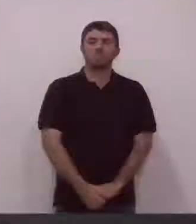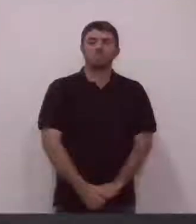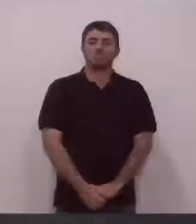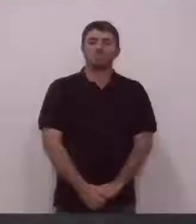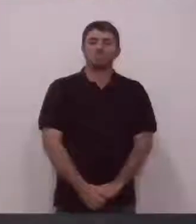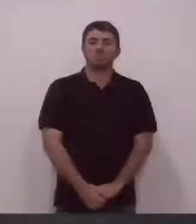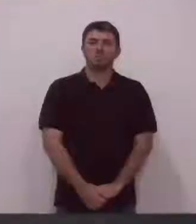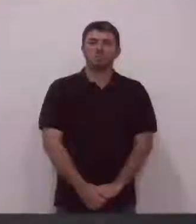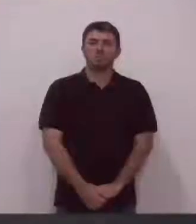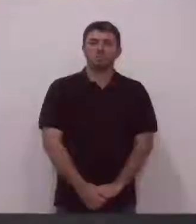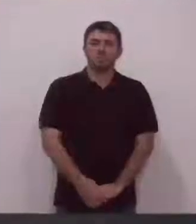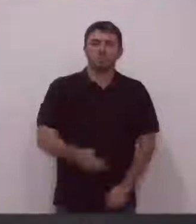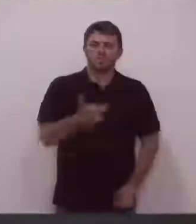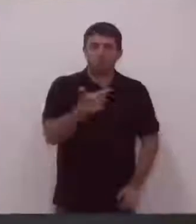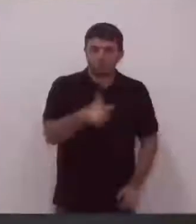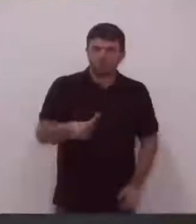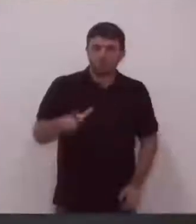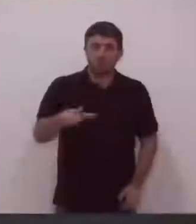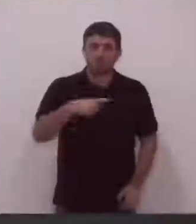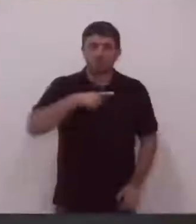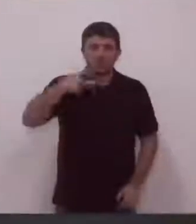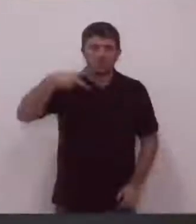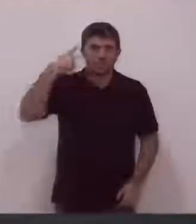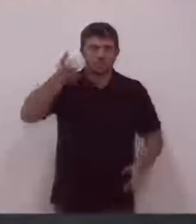Mais algum vereador querendo justificar?